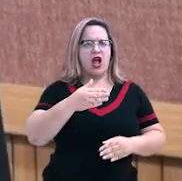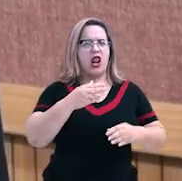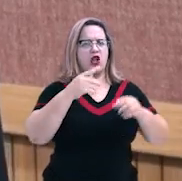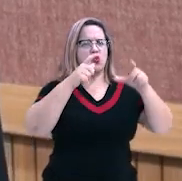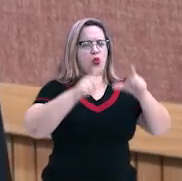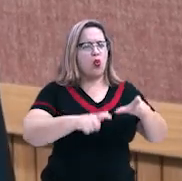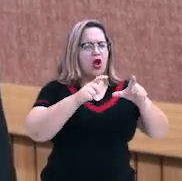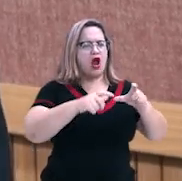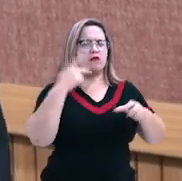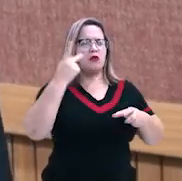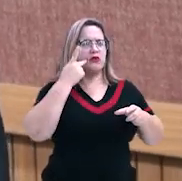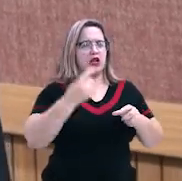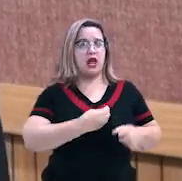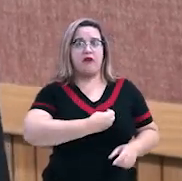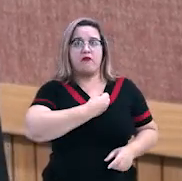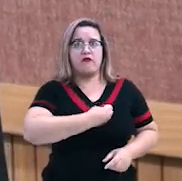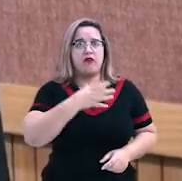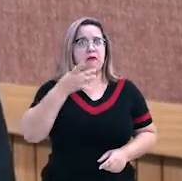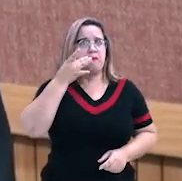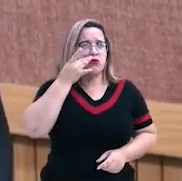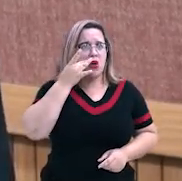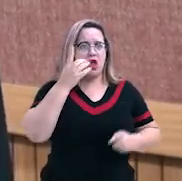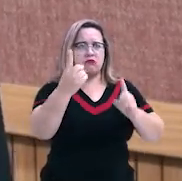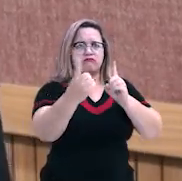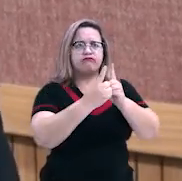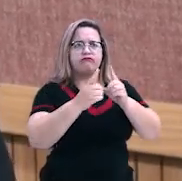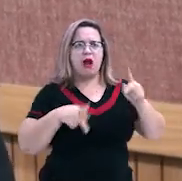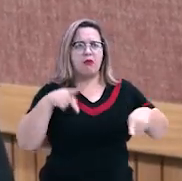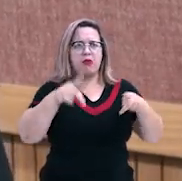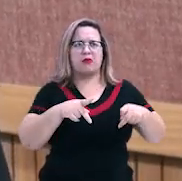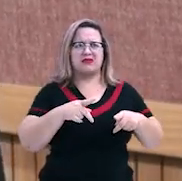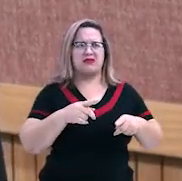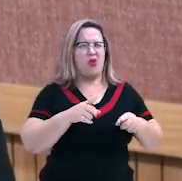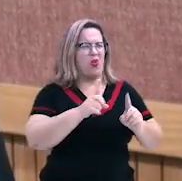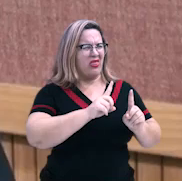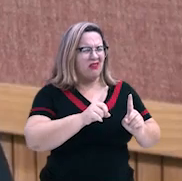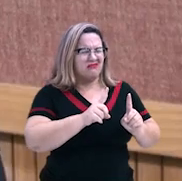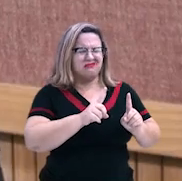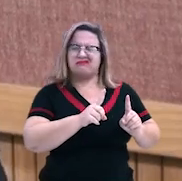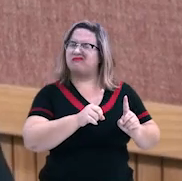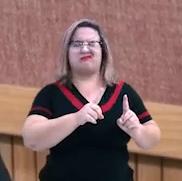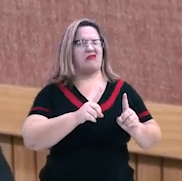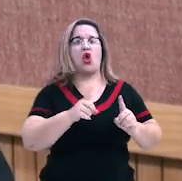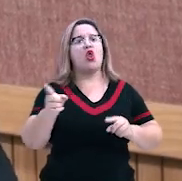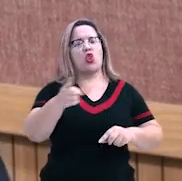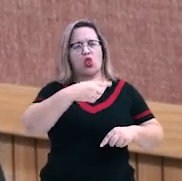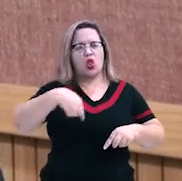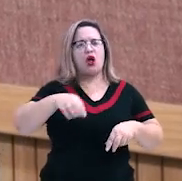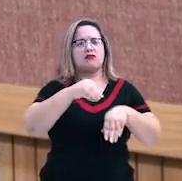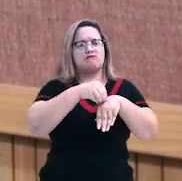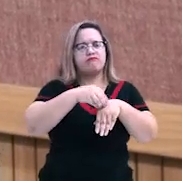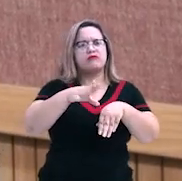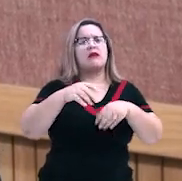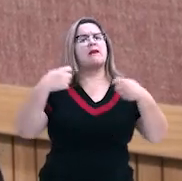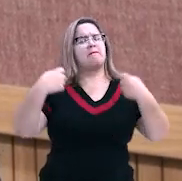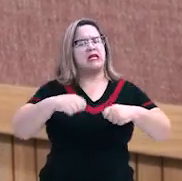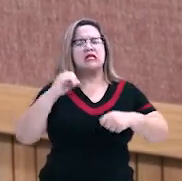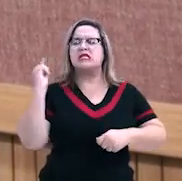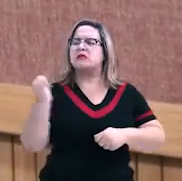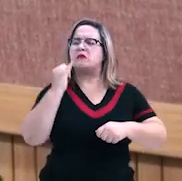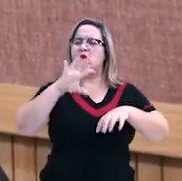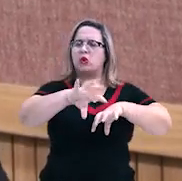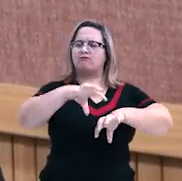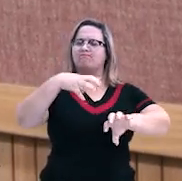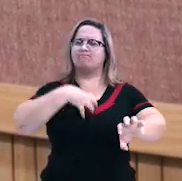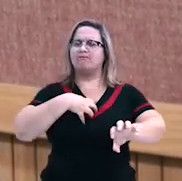portas abertas, pessoalmente, recebendo a população. Então isso é a principal mensagem que a gente quis deixar e da